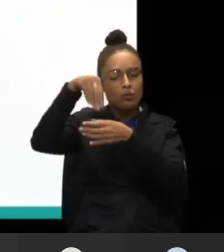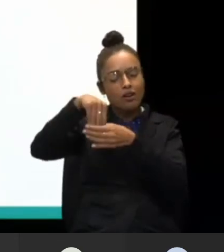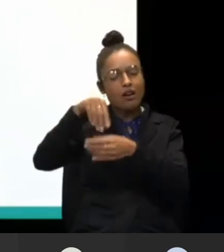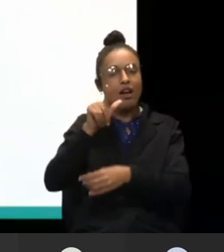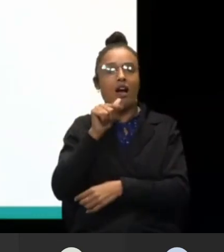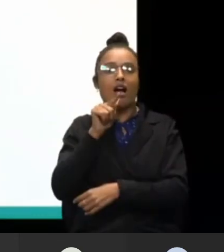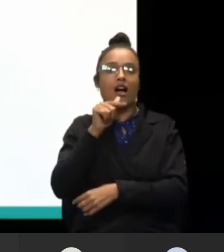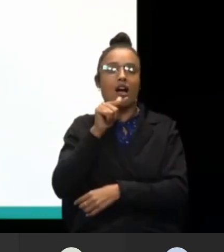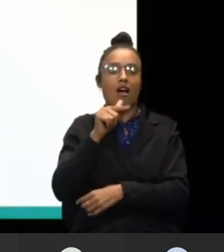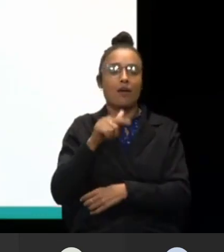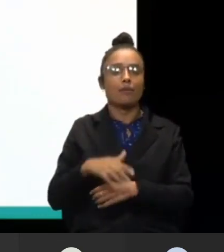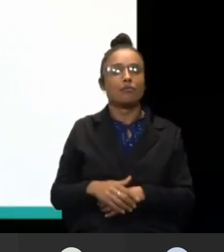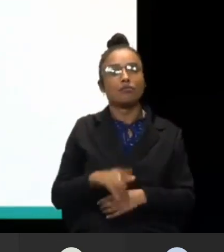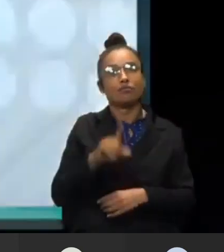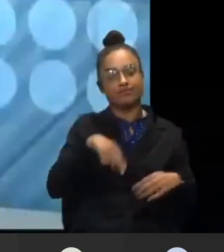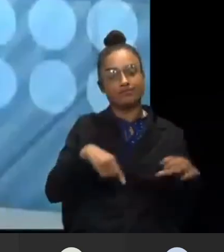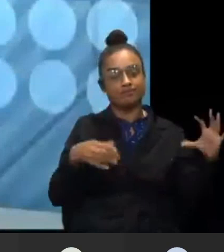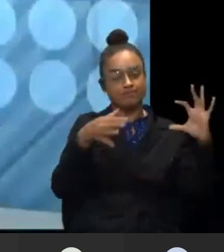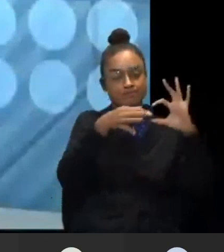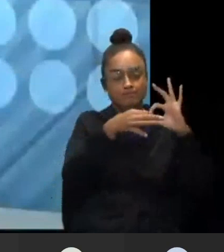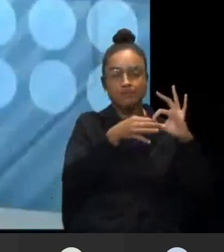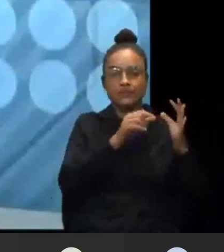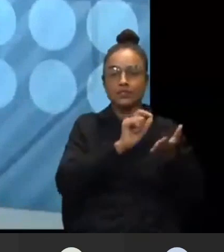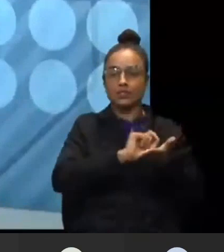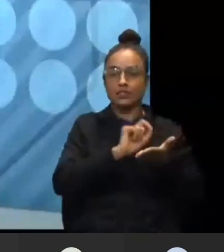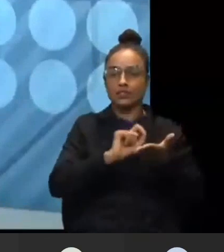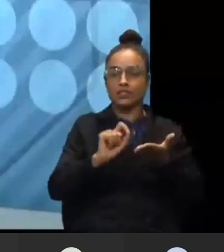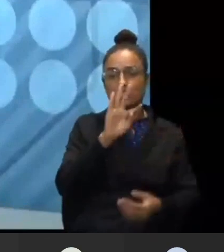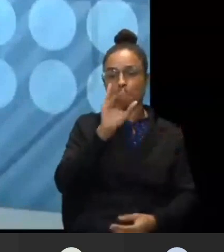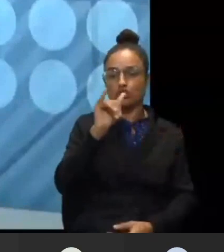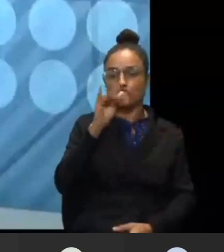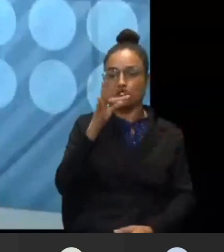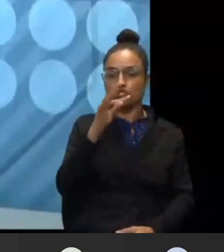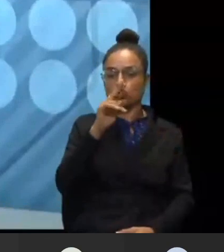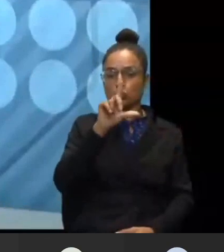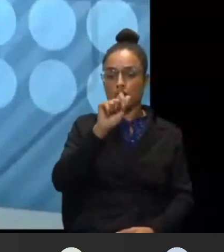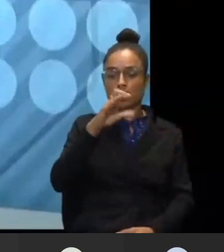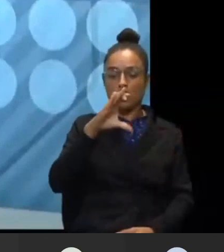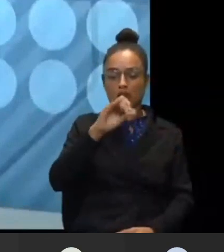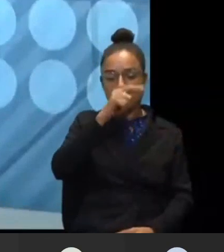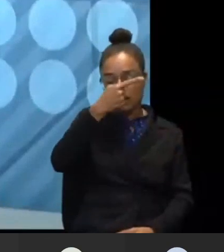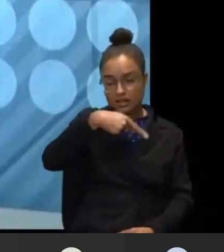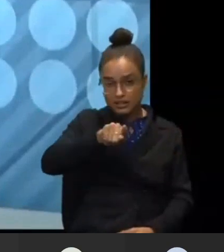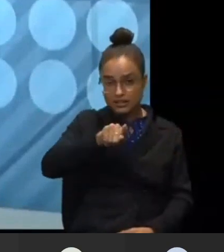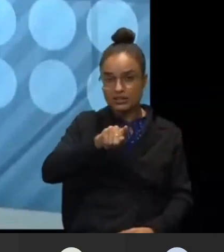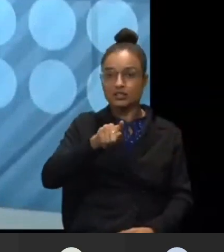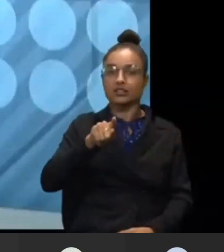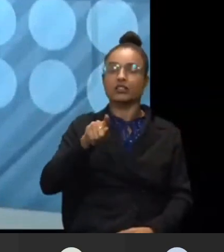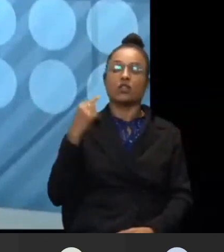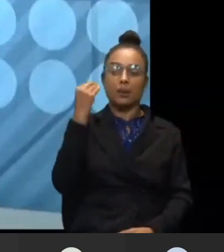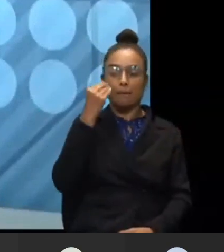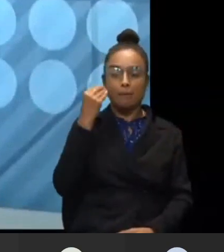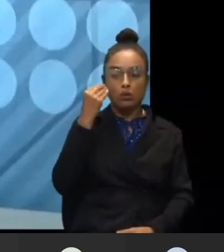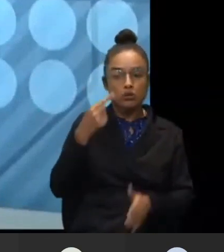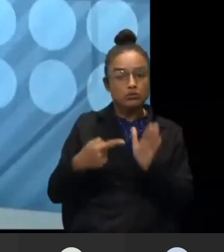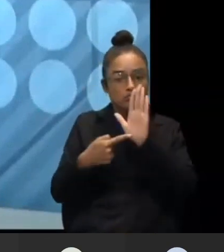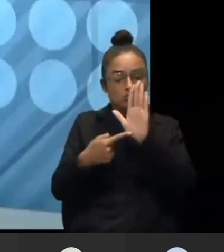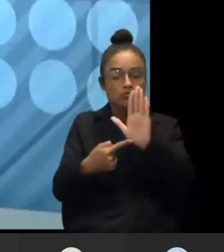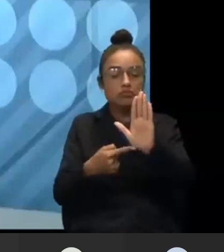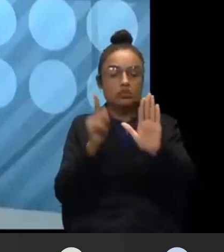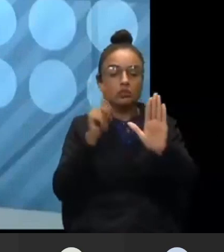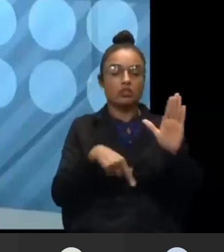quando nós estamos fazendo a titulação da nossa amostra. Esse é o processo que ocorre. Nós estamos adicionando uma base e essa base está reagindo com o